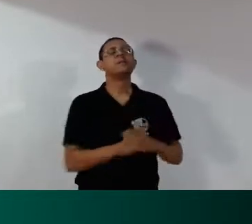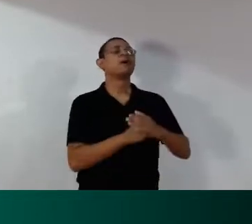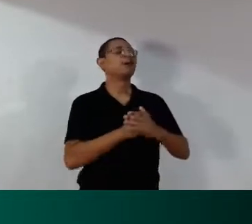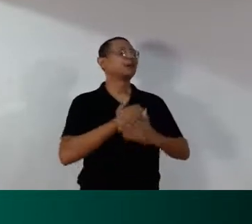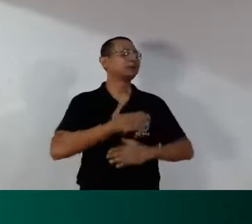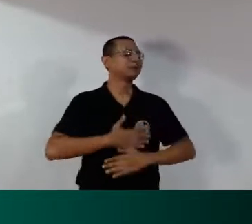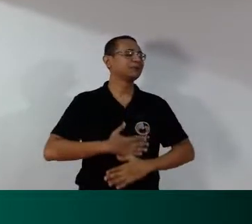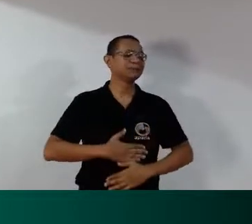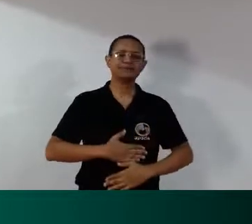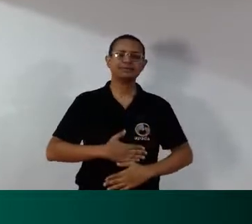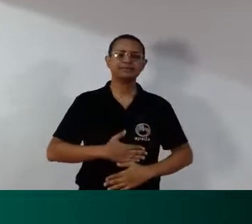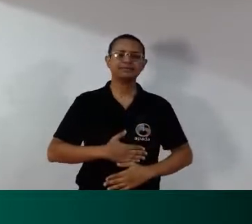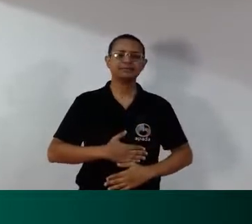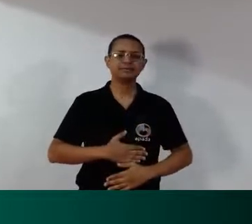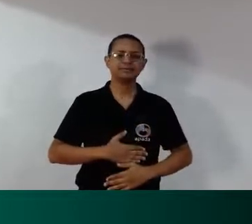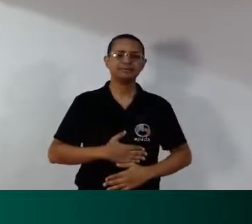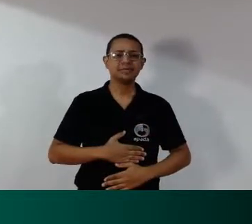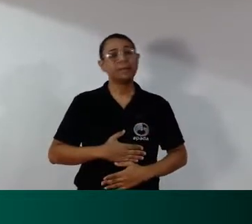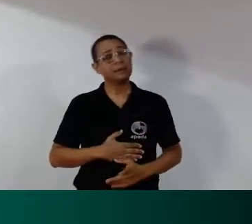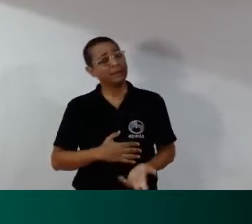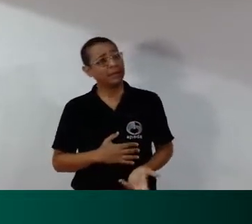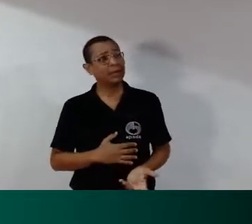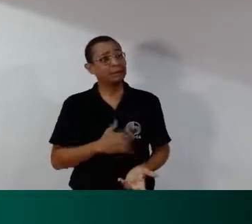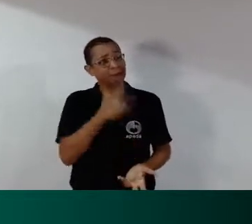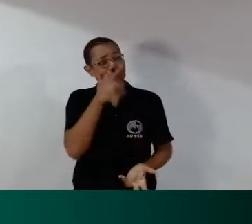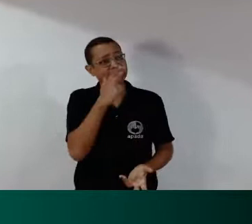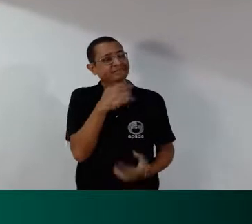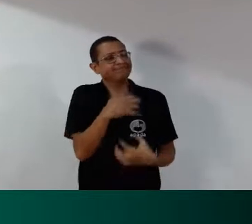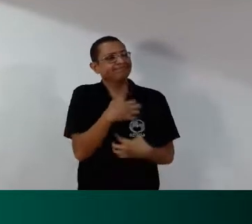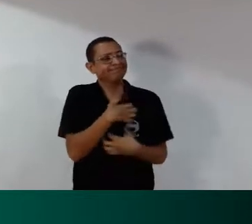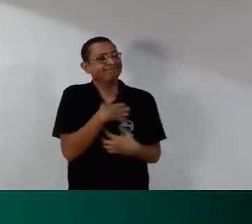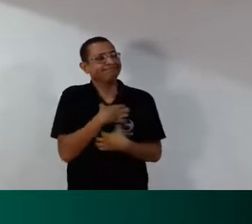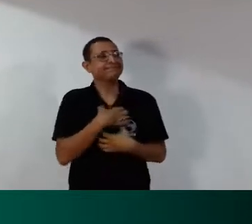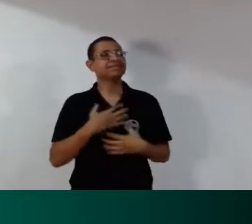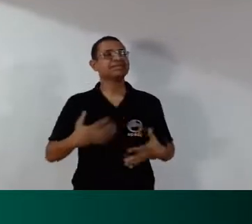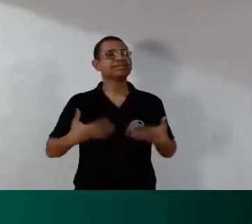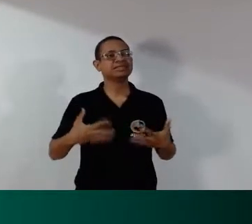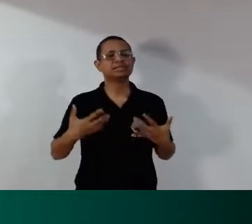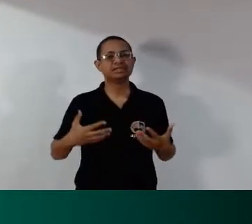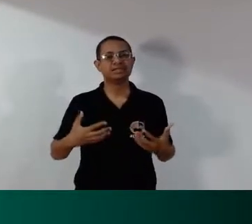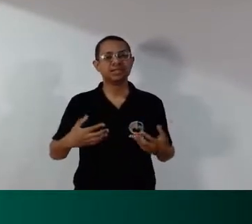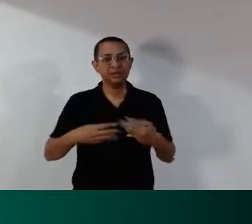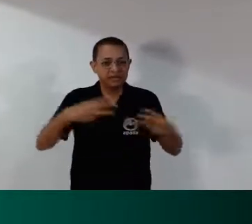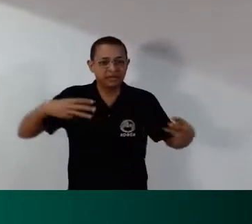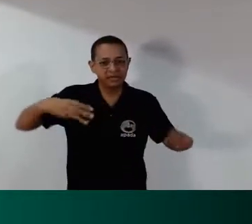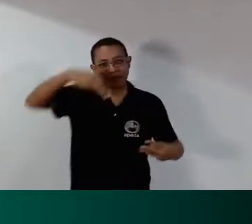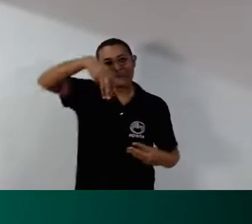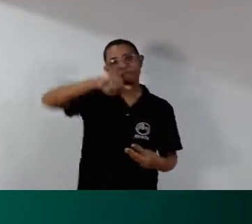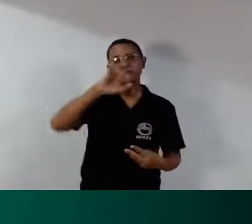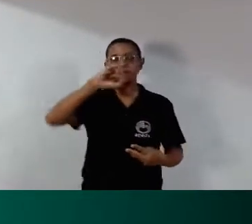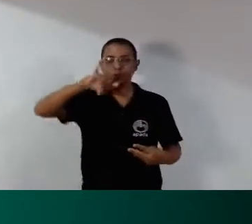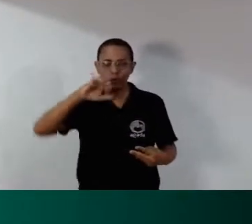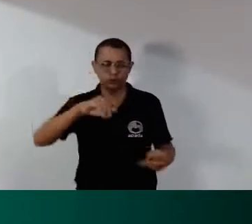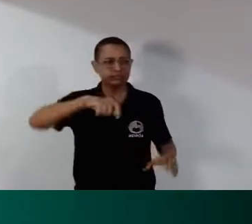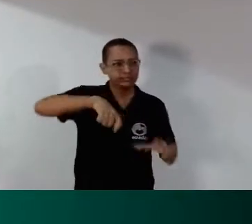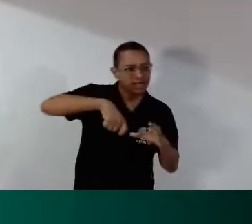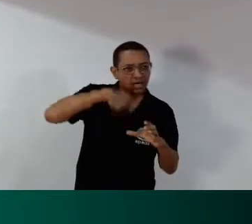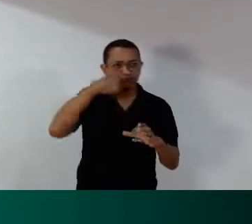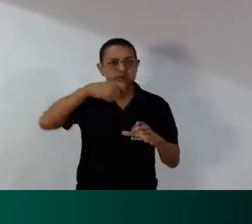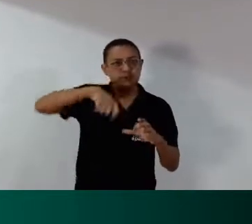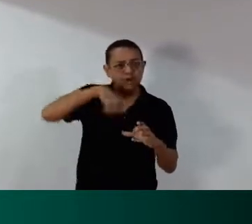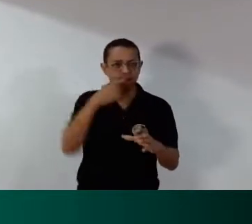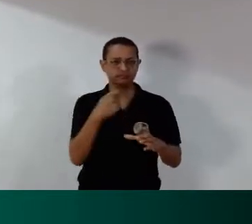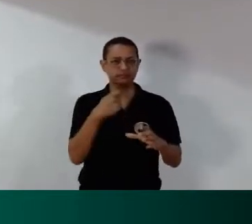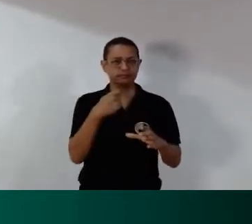mais se você tem um assado uma sensação de satisfação né não é comer um Miojo é como você vai lidar